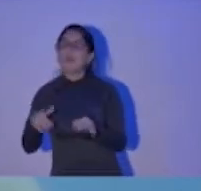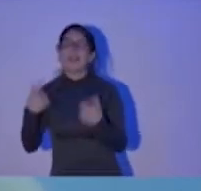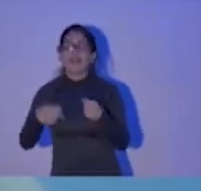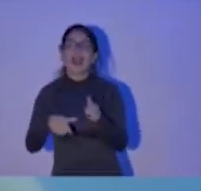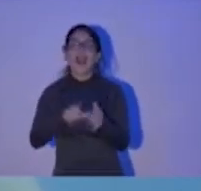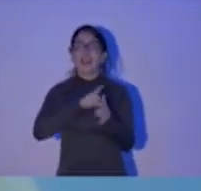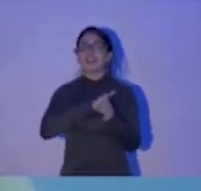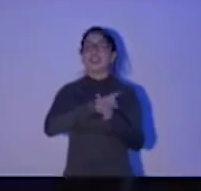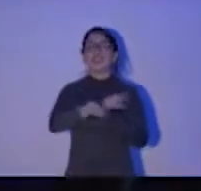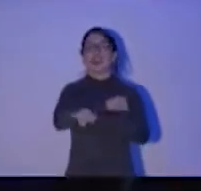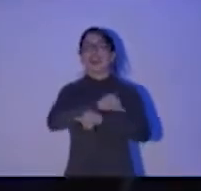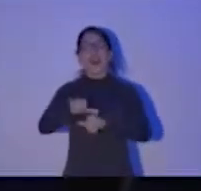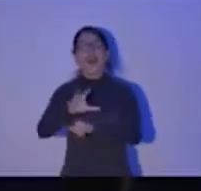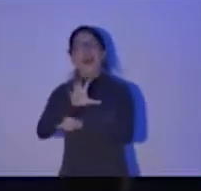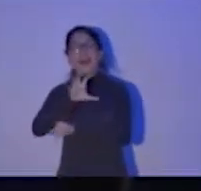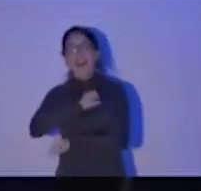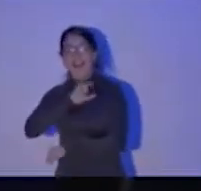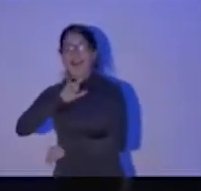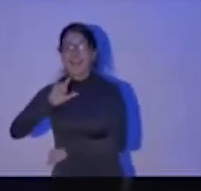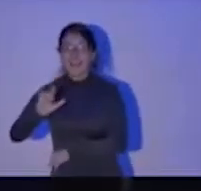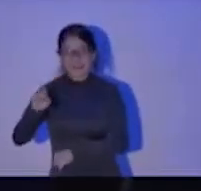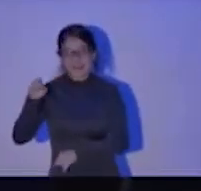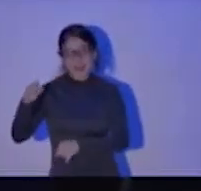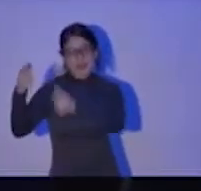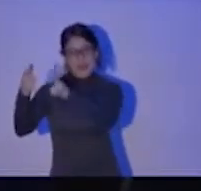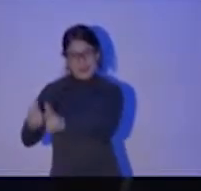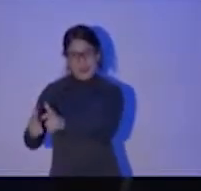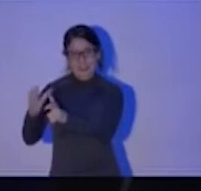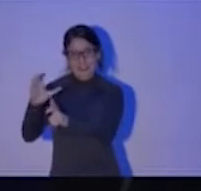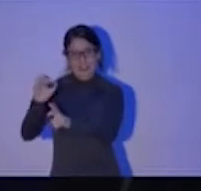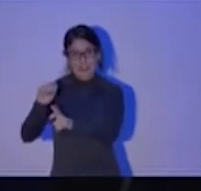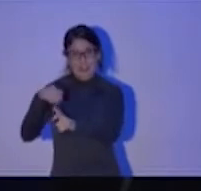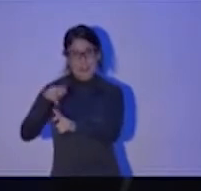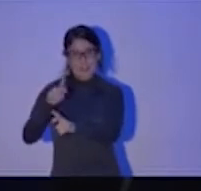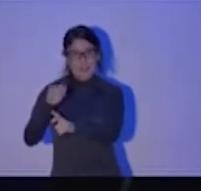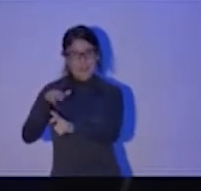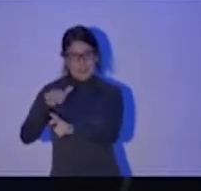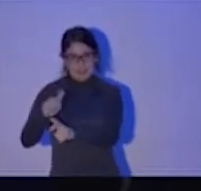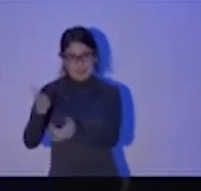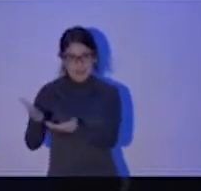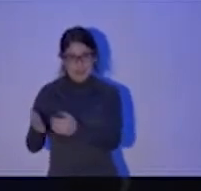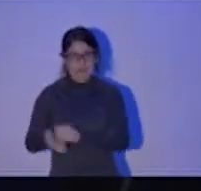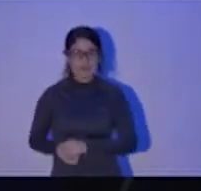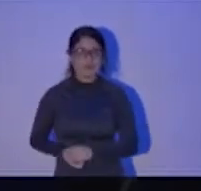Obrigado. Muito obrigada, Pedro. Leila.